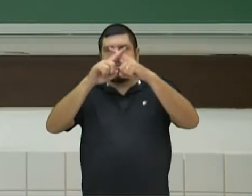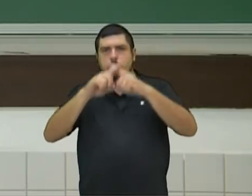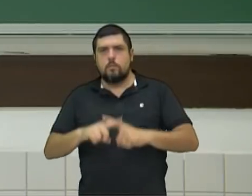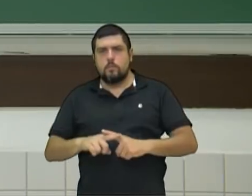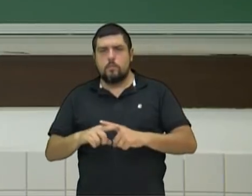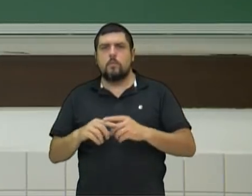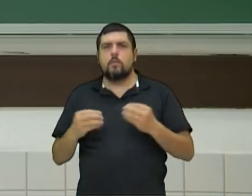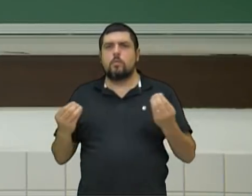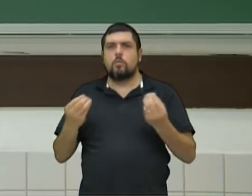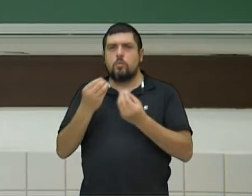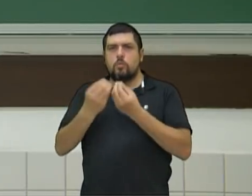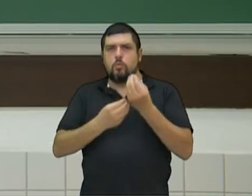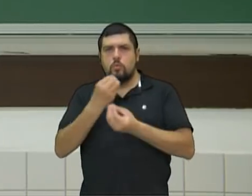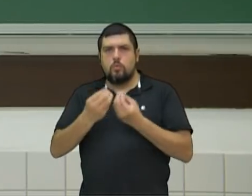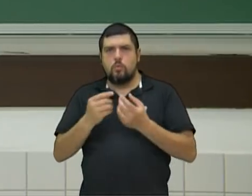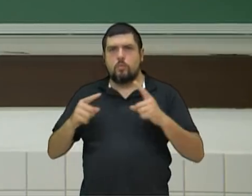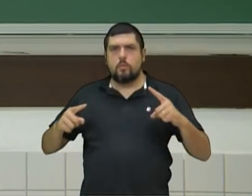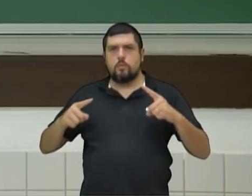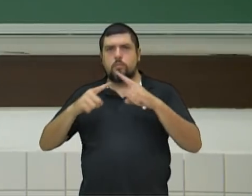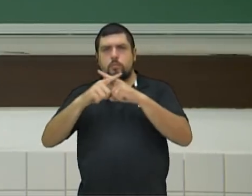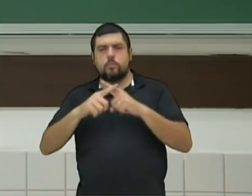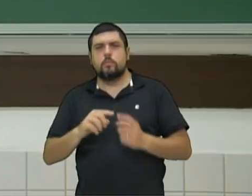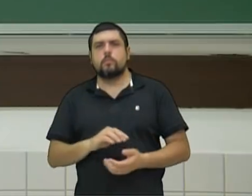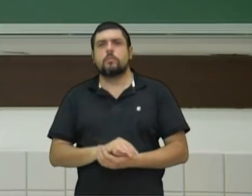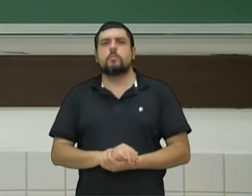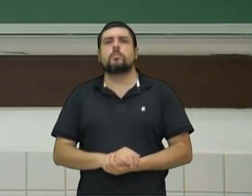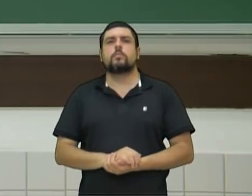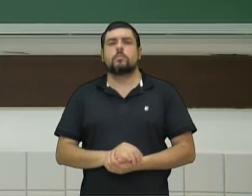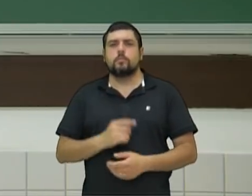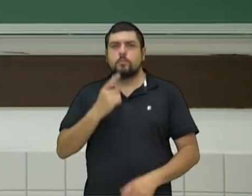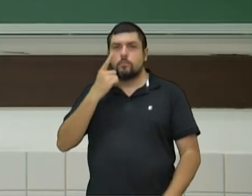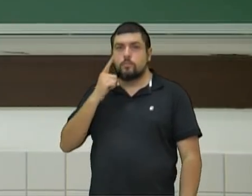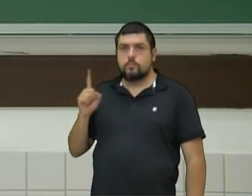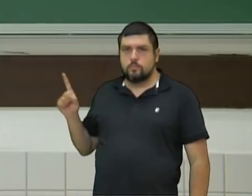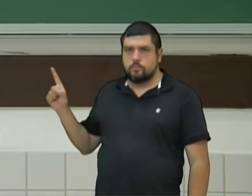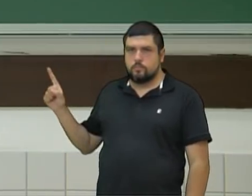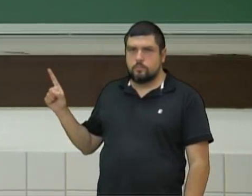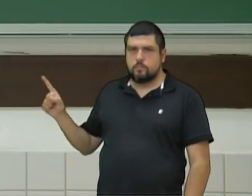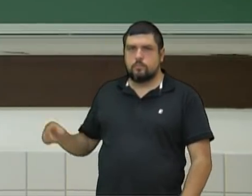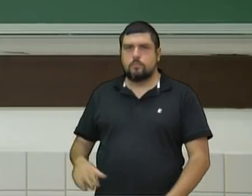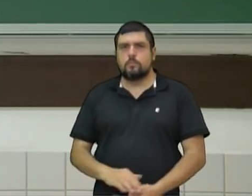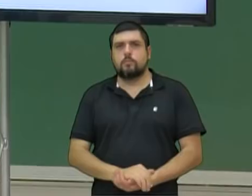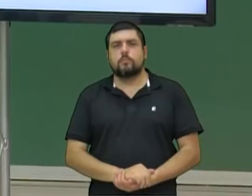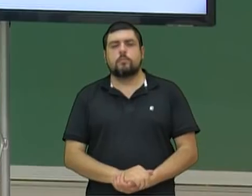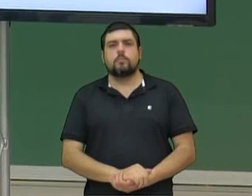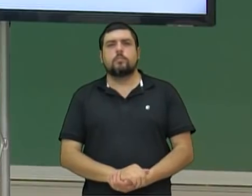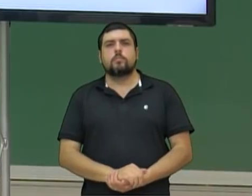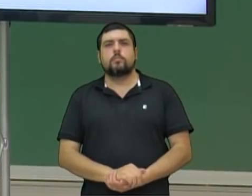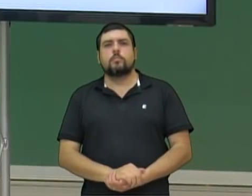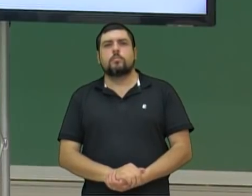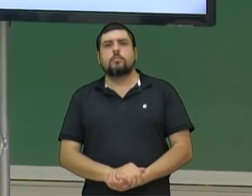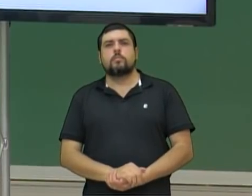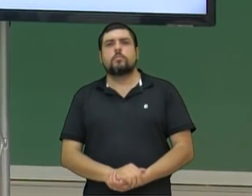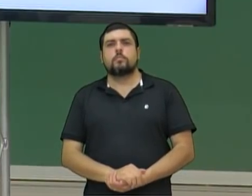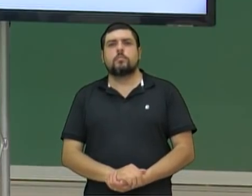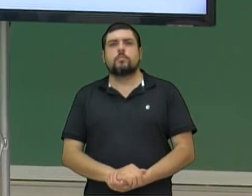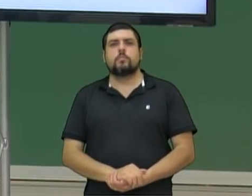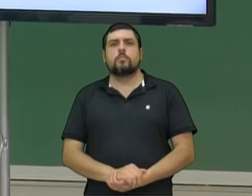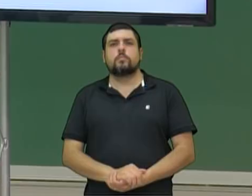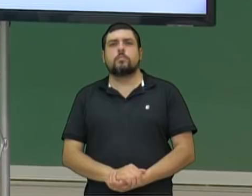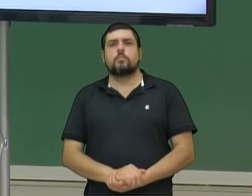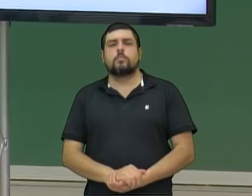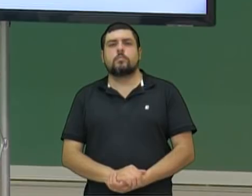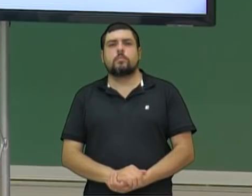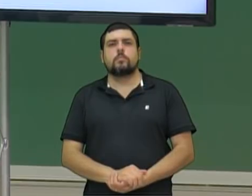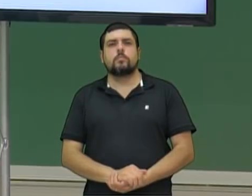eu tenho lá x vezes 25, 25x. 300 vezes 40 é 12.000.